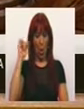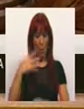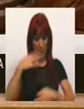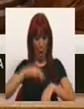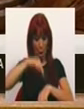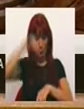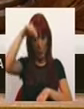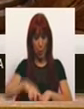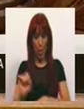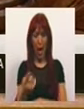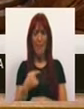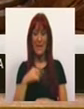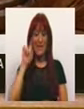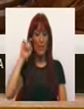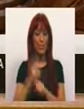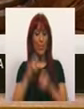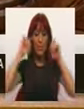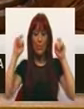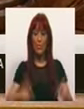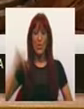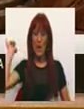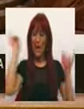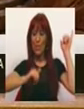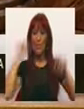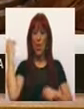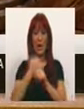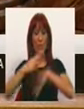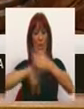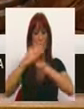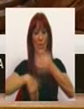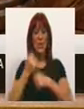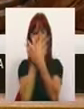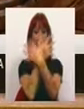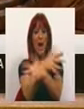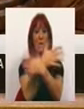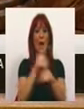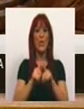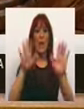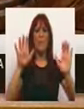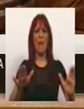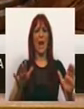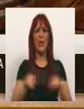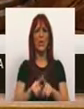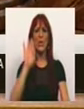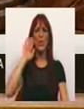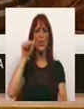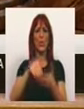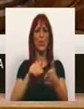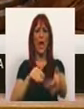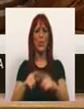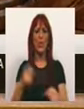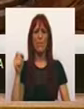trompe lap se a vigilância aérea e diversa ativa e funcionar é propagação era travar e as consequências